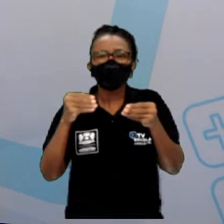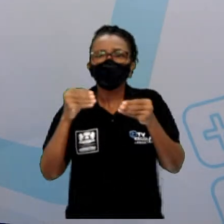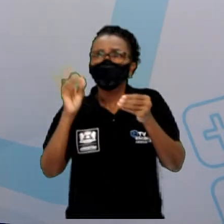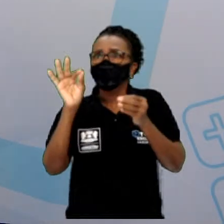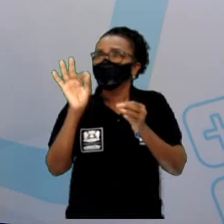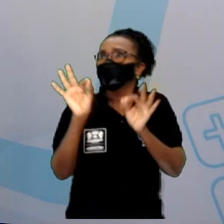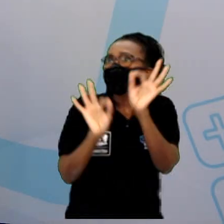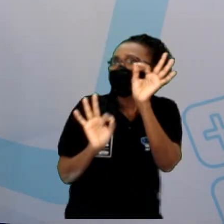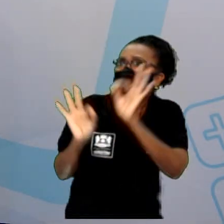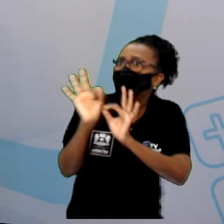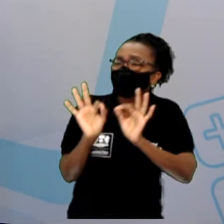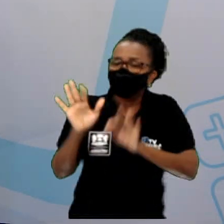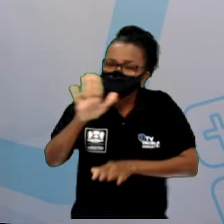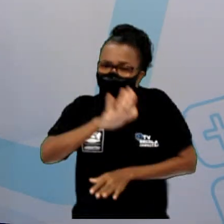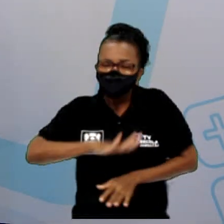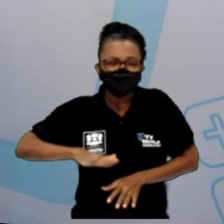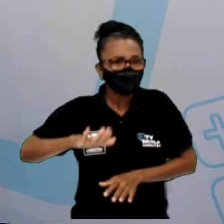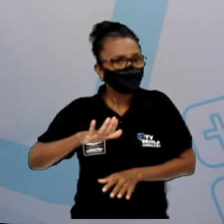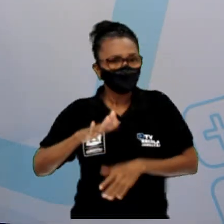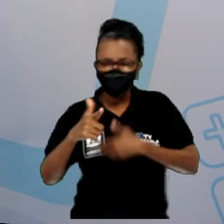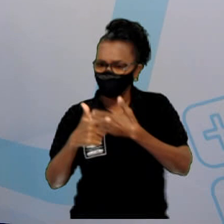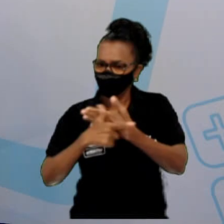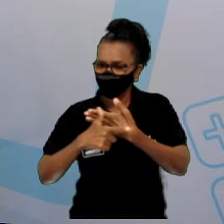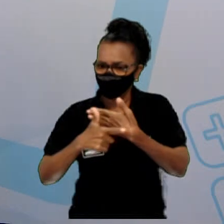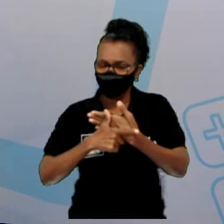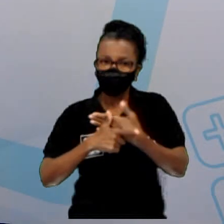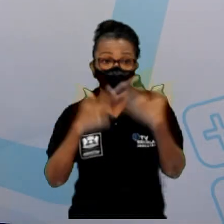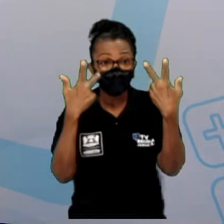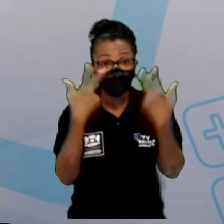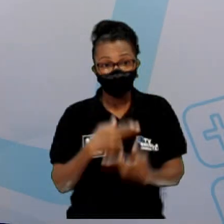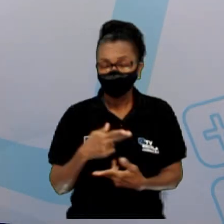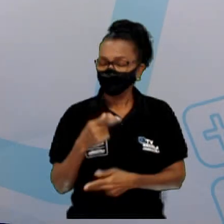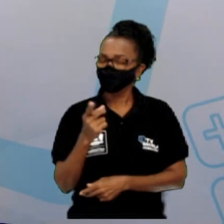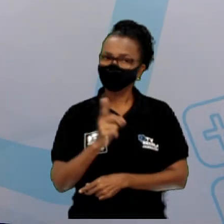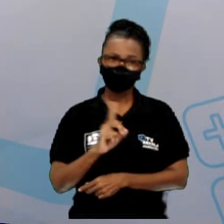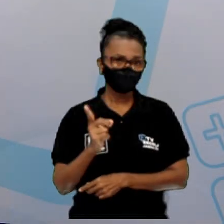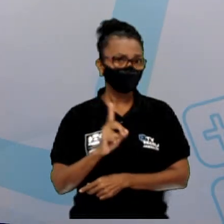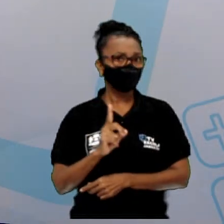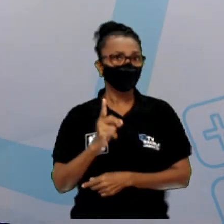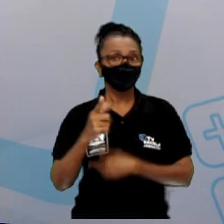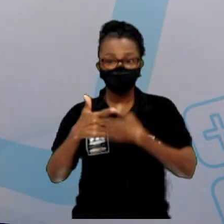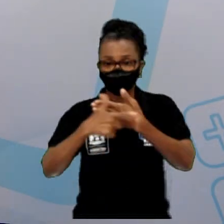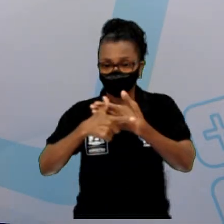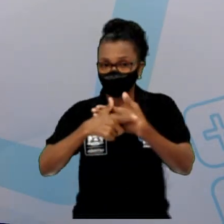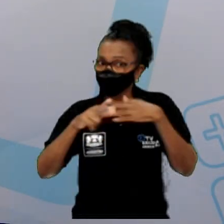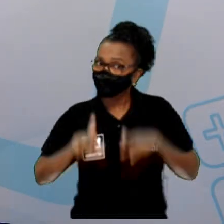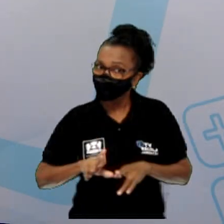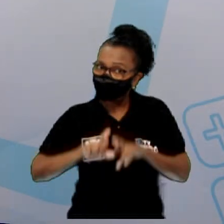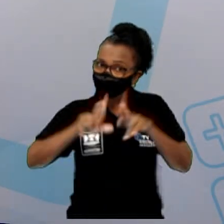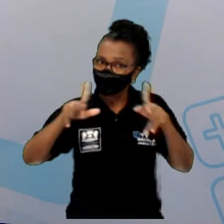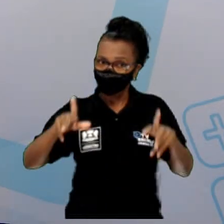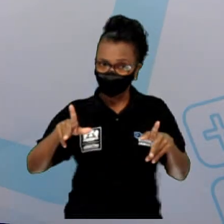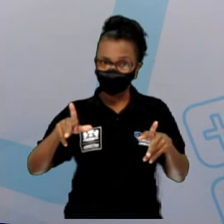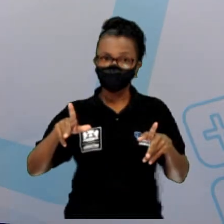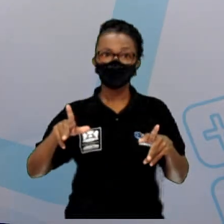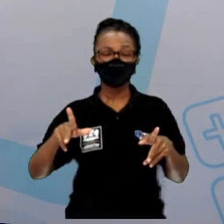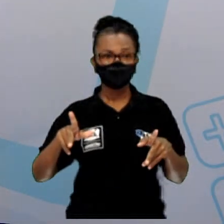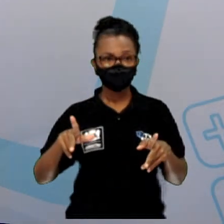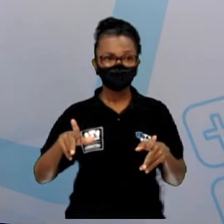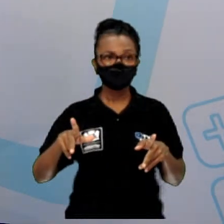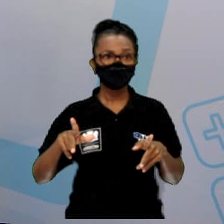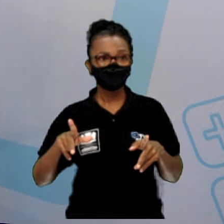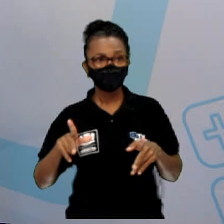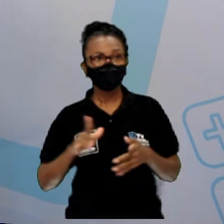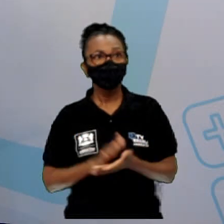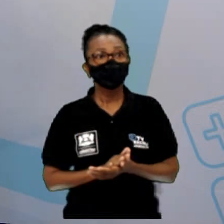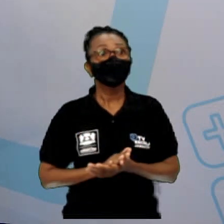ela não teria a mesma função, não é? Ela teria uma função diferente. Mais uma vez notificando,